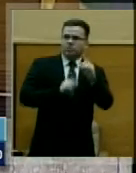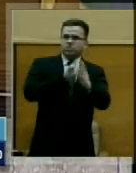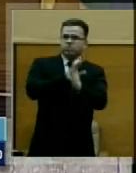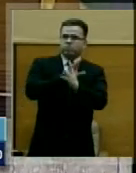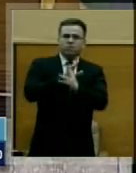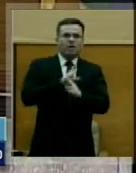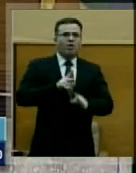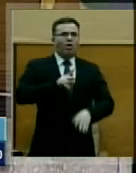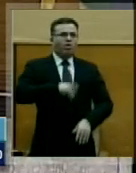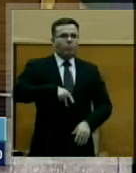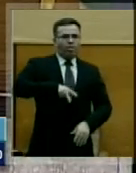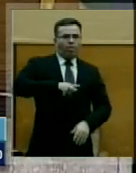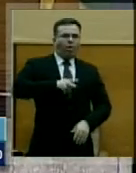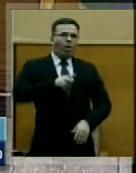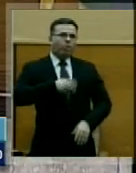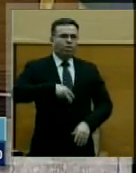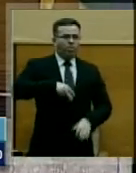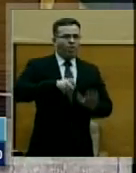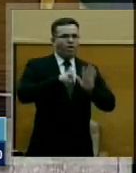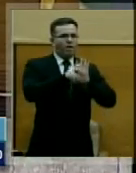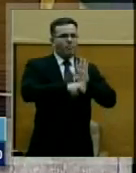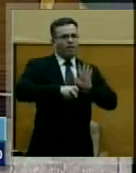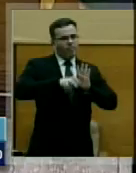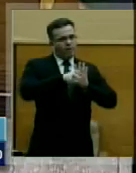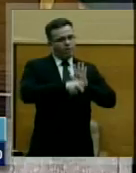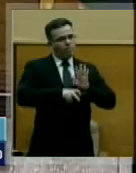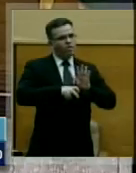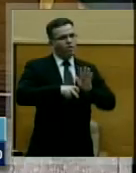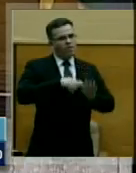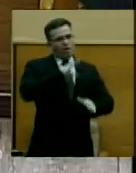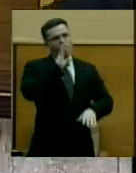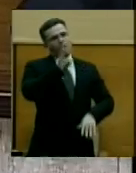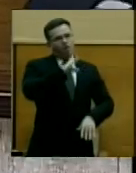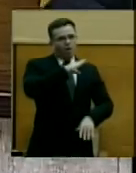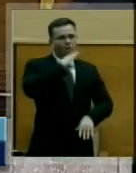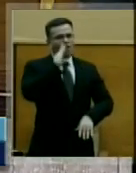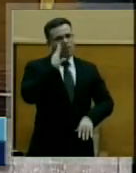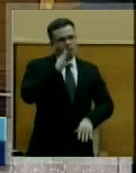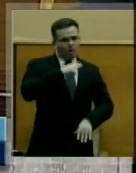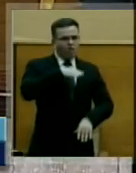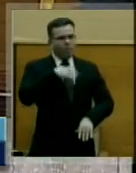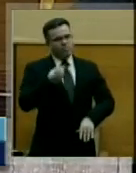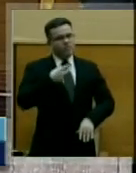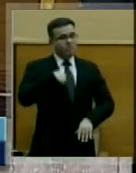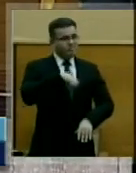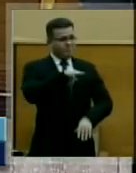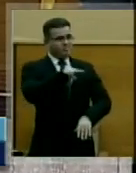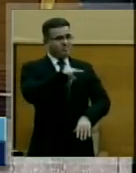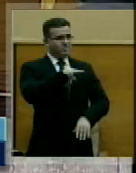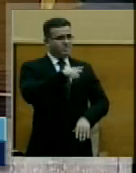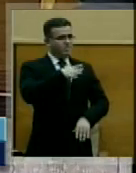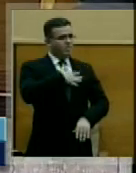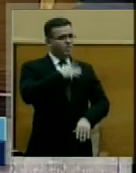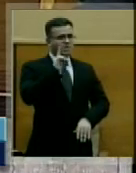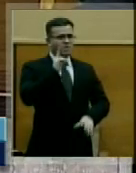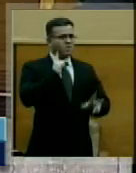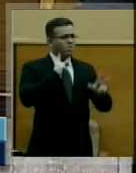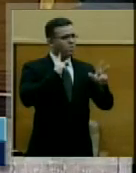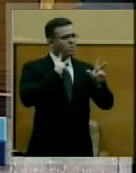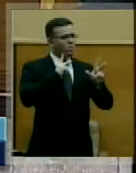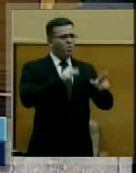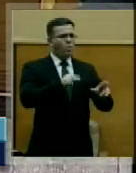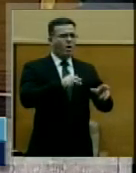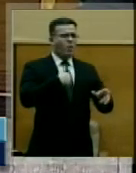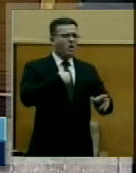mancando, se arrastando em cadeira de rodas, passando mal. E me veio aquele questionamento, meu Deus, eu vou passar por tudo isso